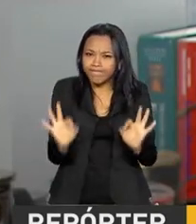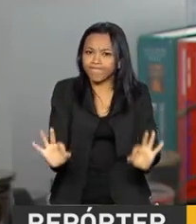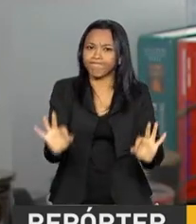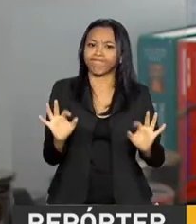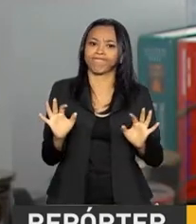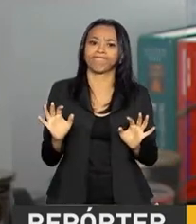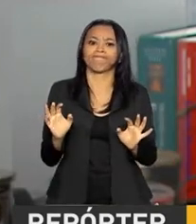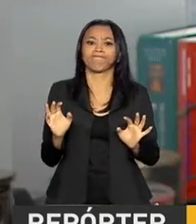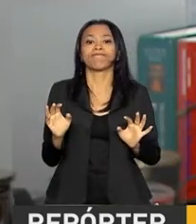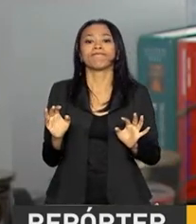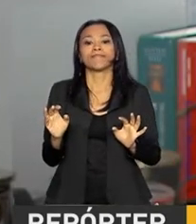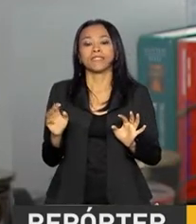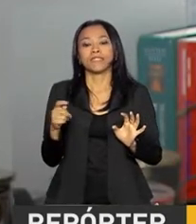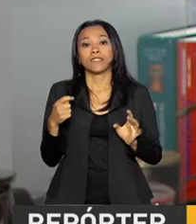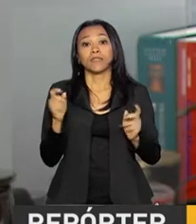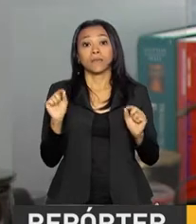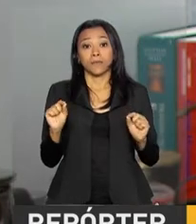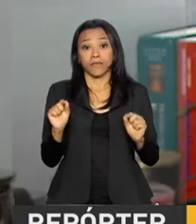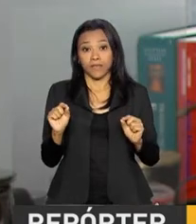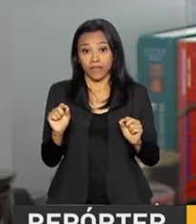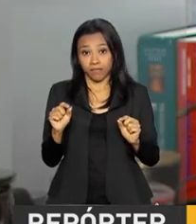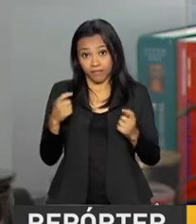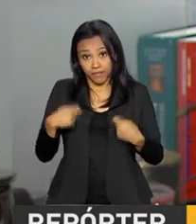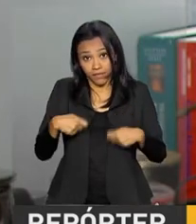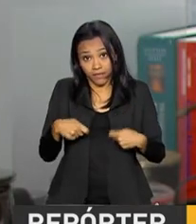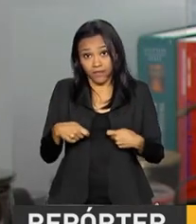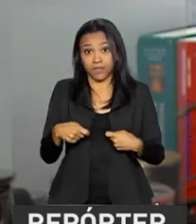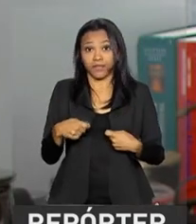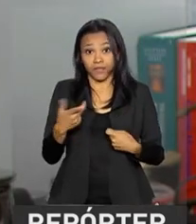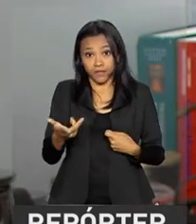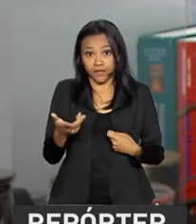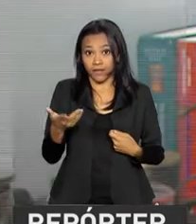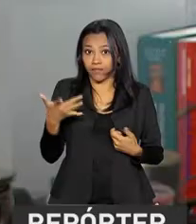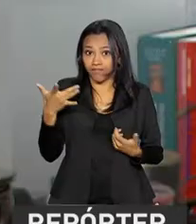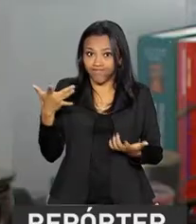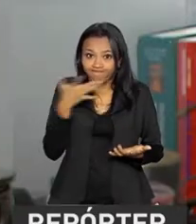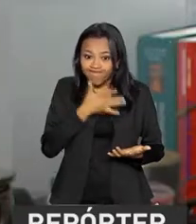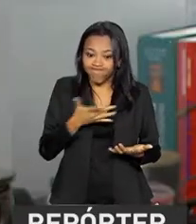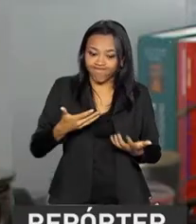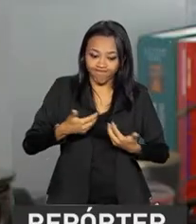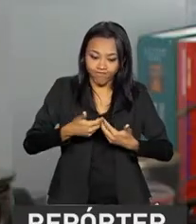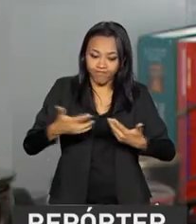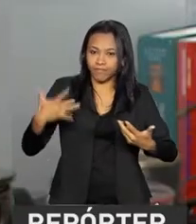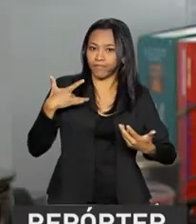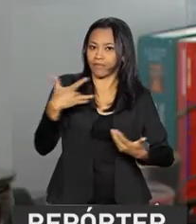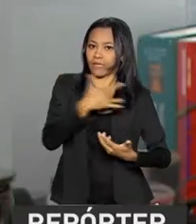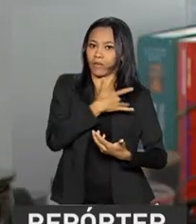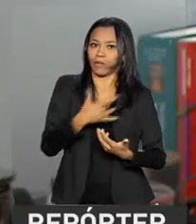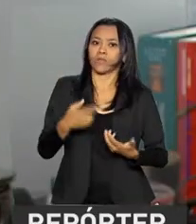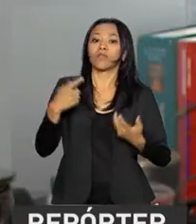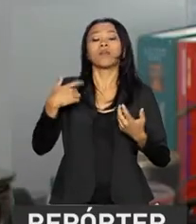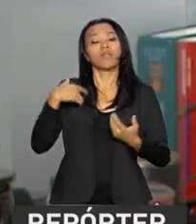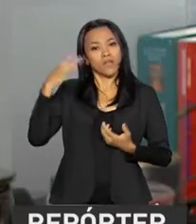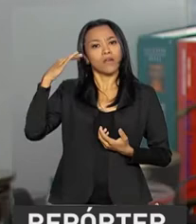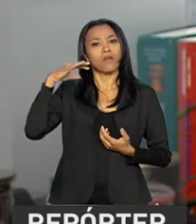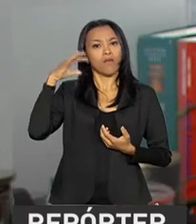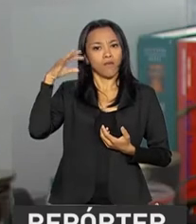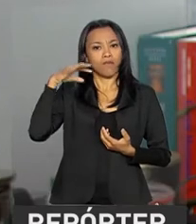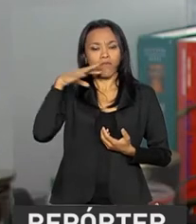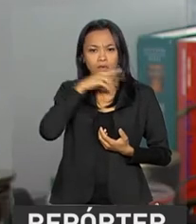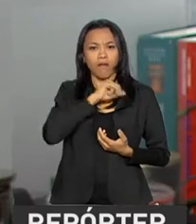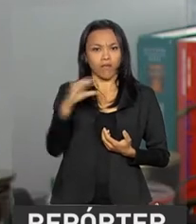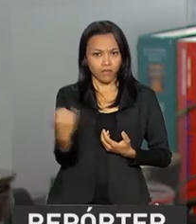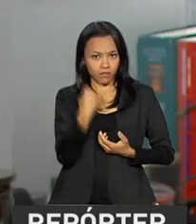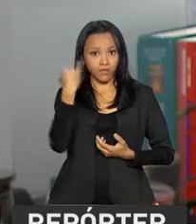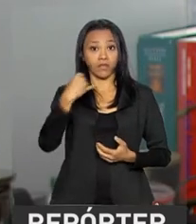contribui ele tem que ser a cereja do bolo eu acho importante a regulação nesse sentido pra que